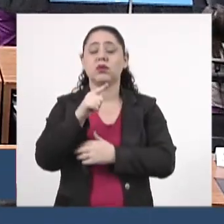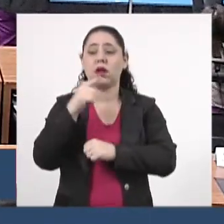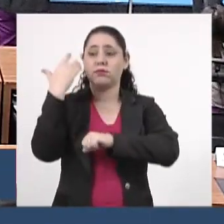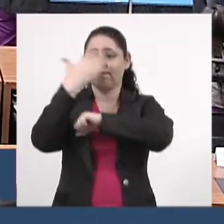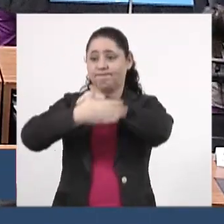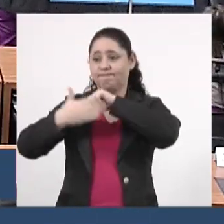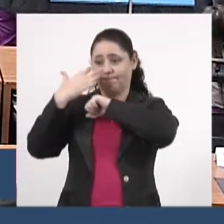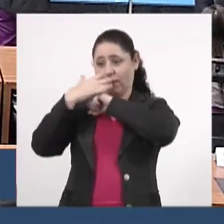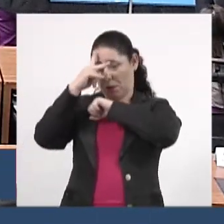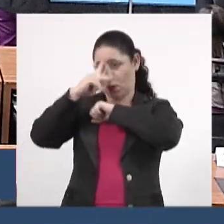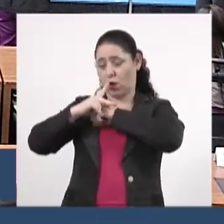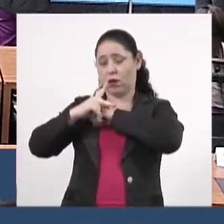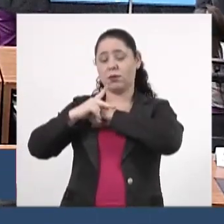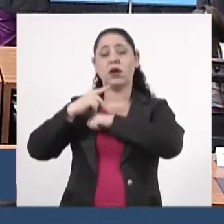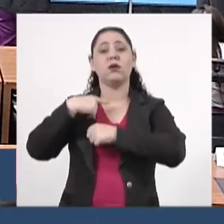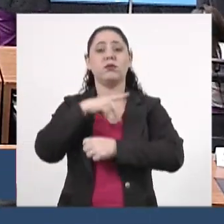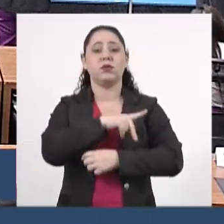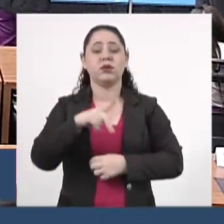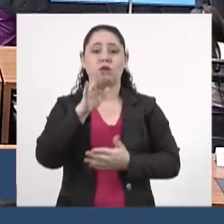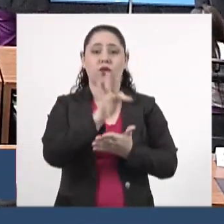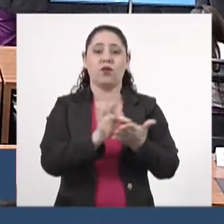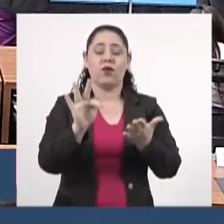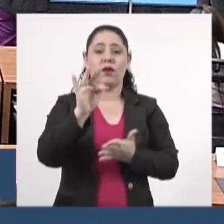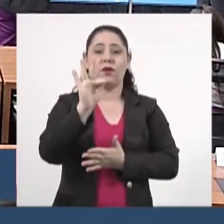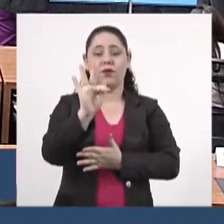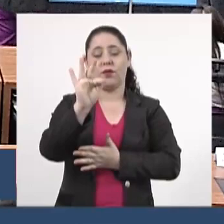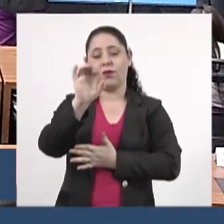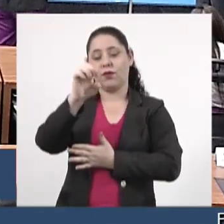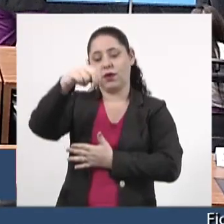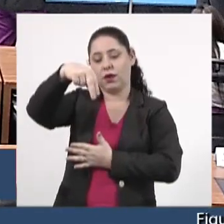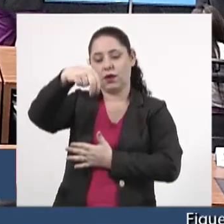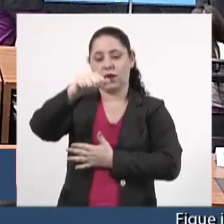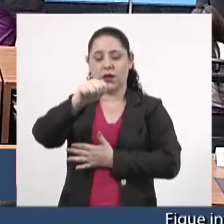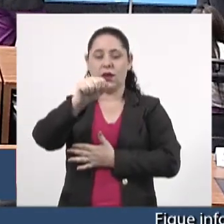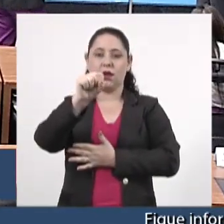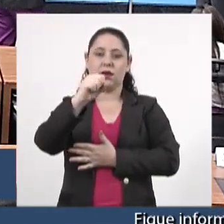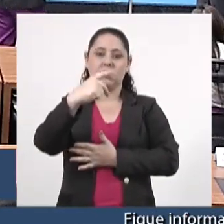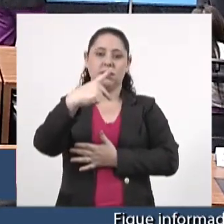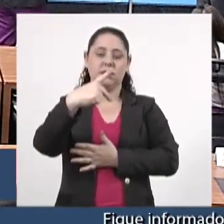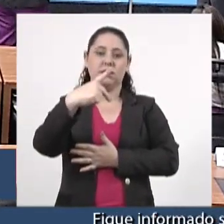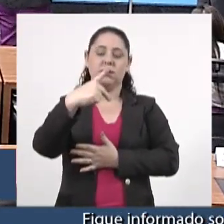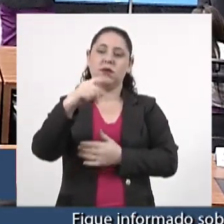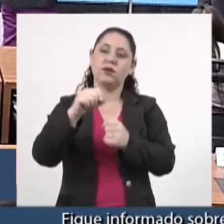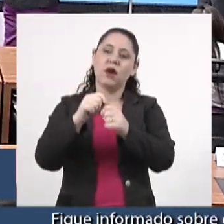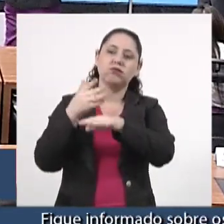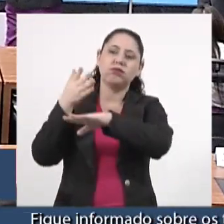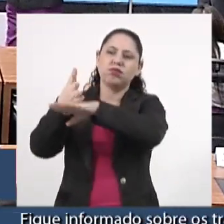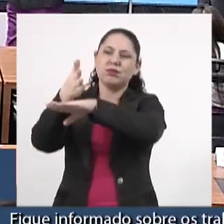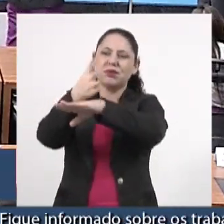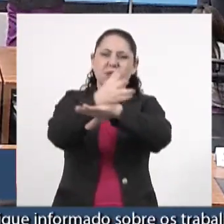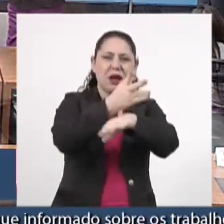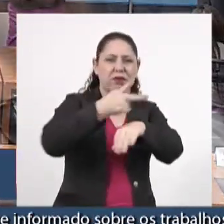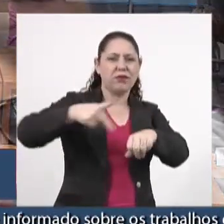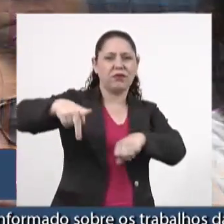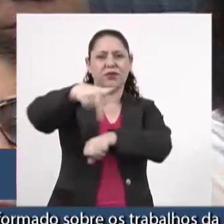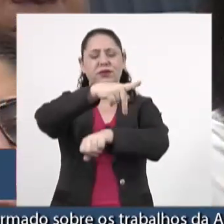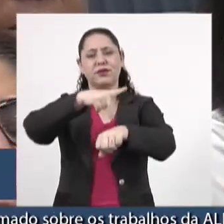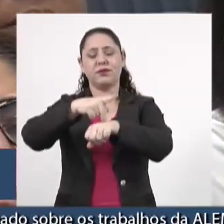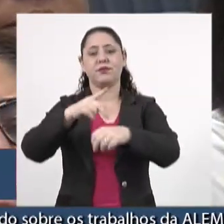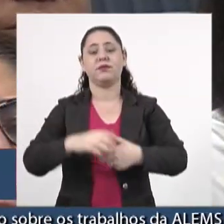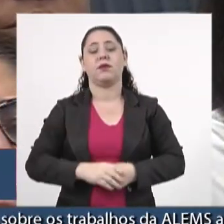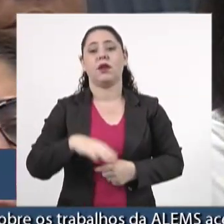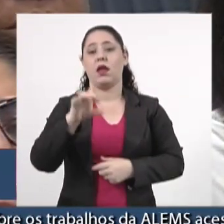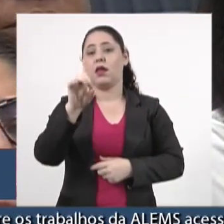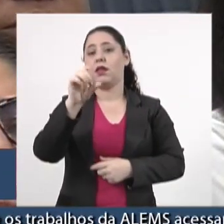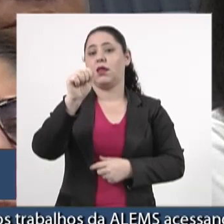defender. Eu fui presidente do Fórum FENASP, a gente percorremos esse país. A Damares,